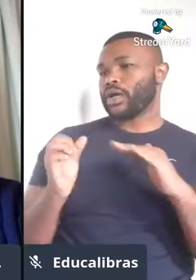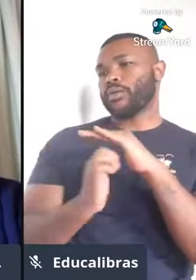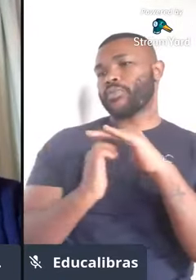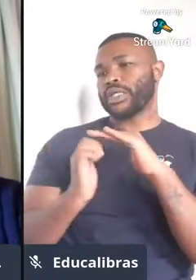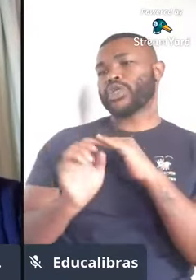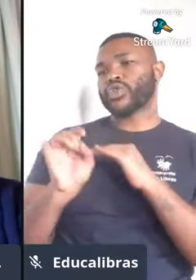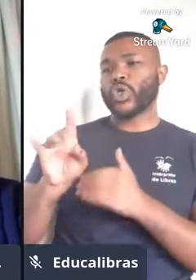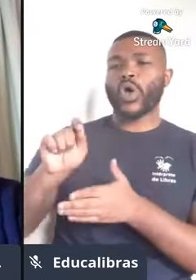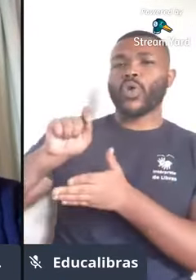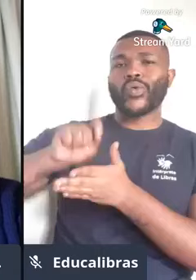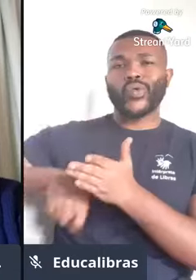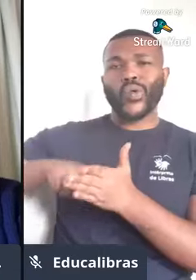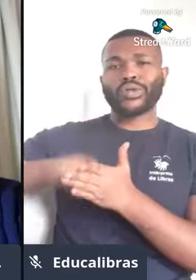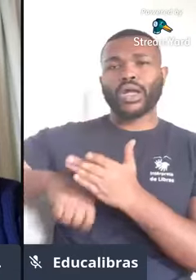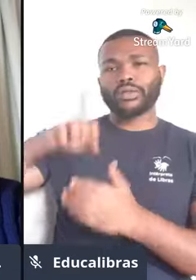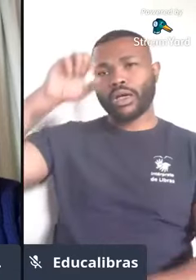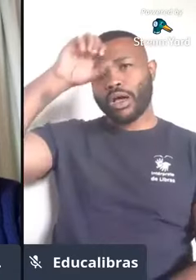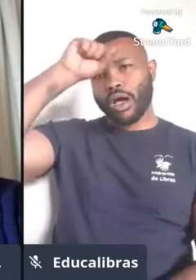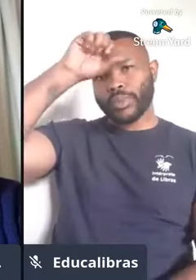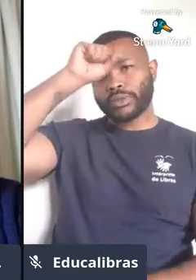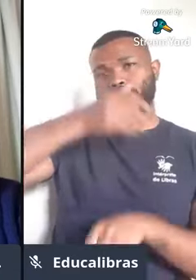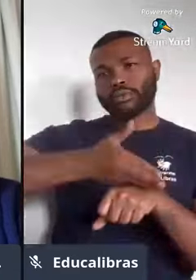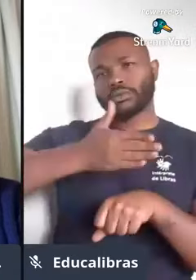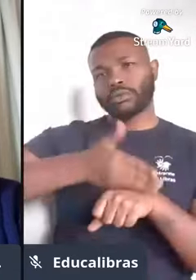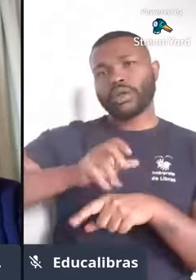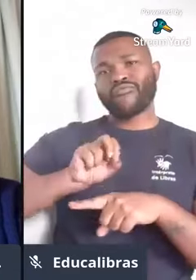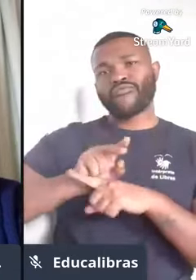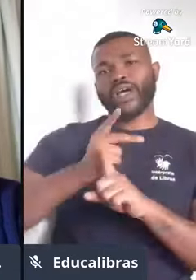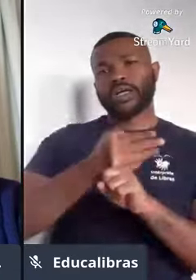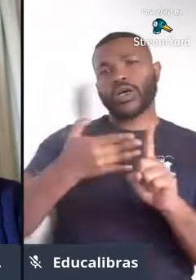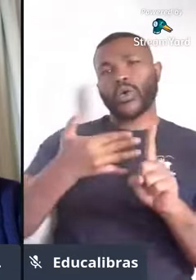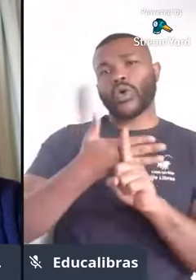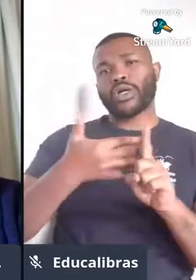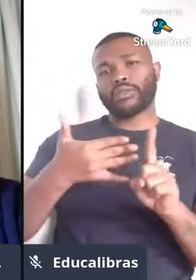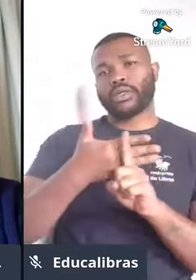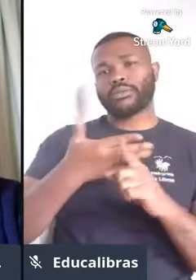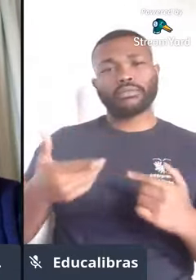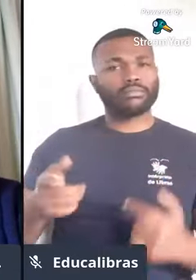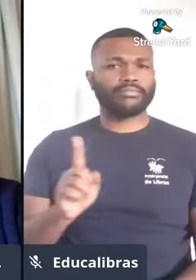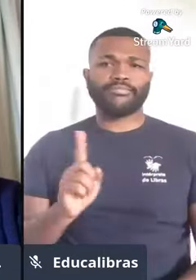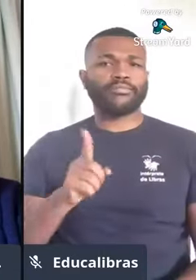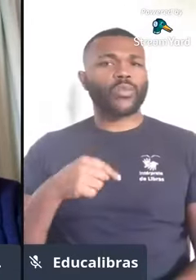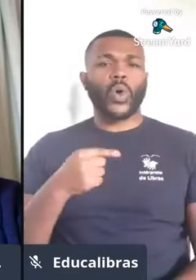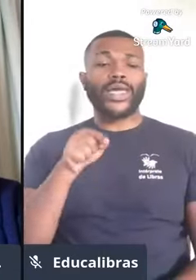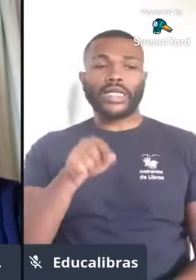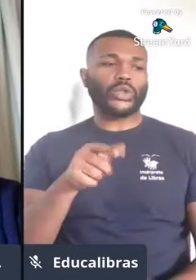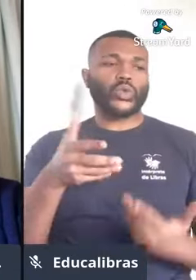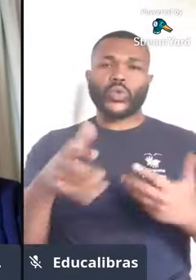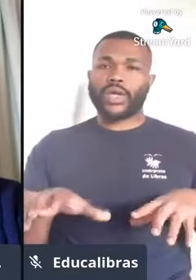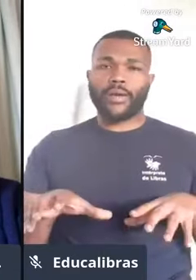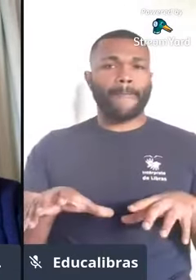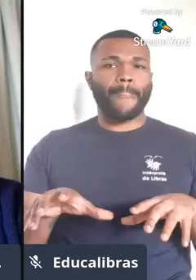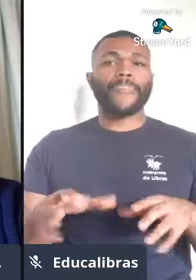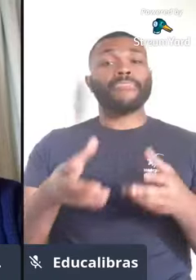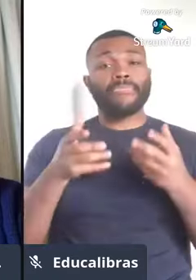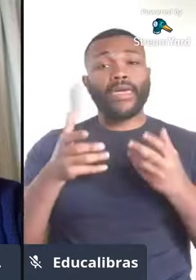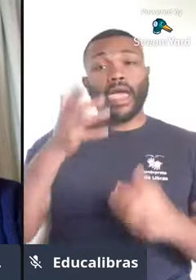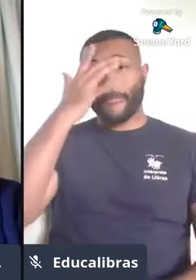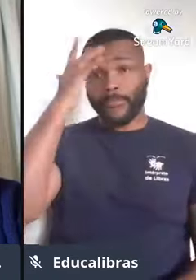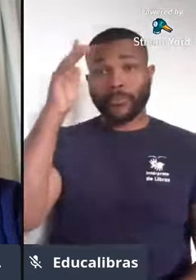apenas aprendizes para o preenchimento da cota. E o que nós queremos não é isso. Nós queremos que as pessoas com